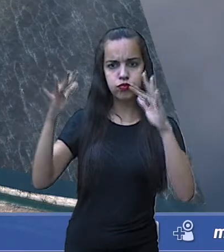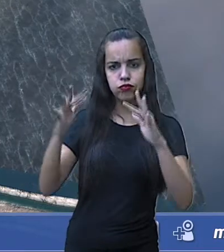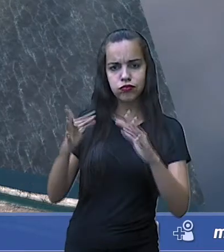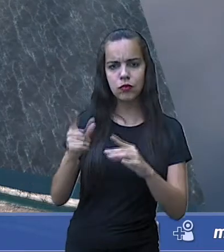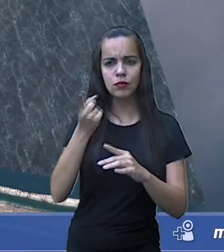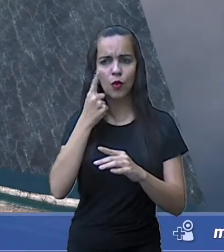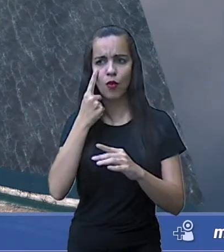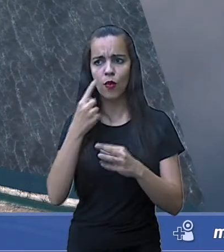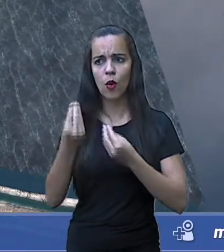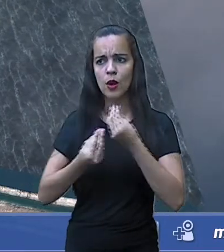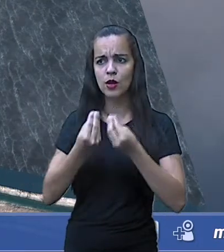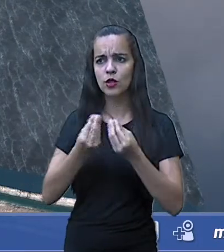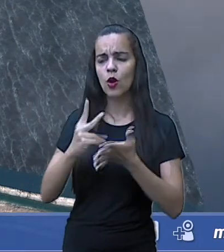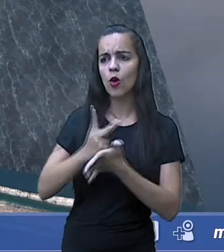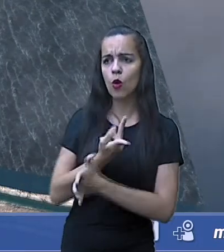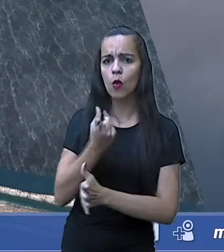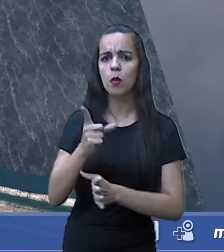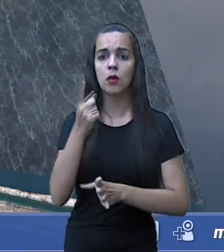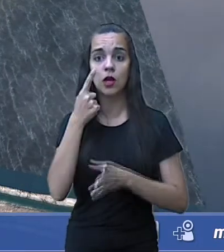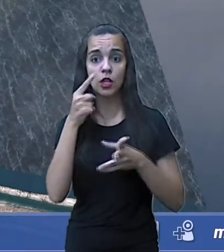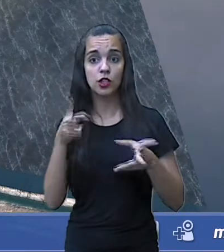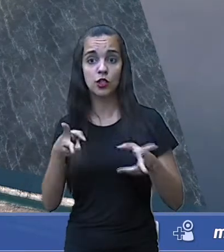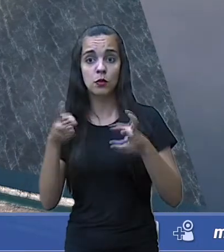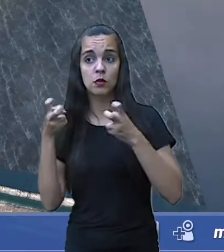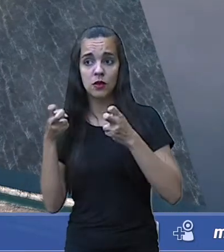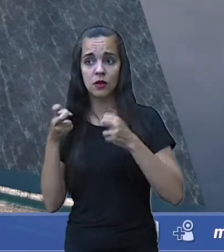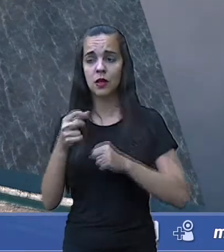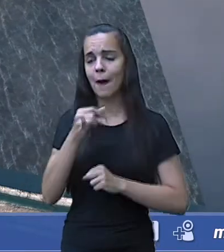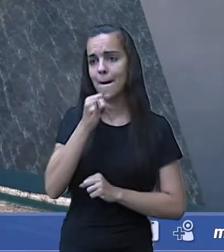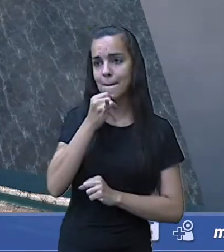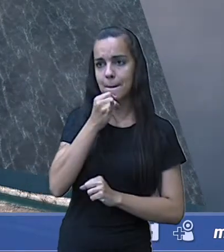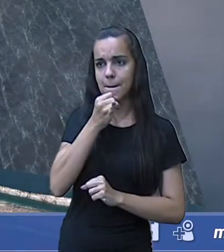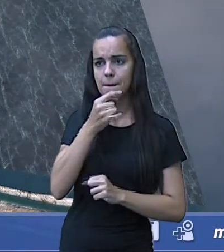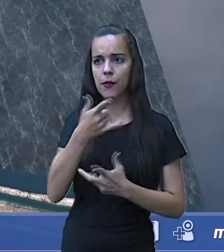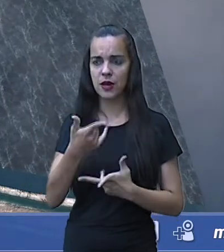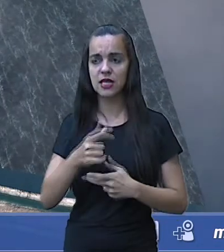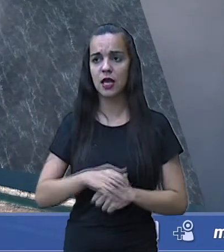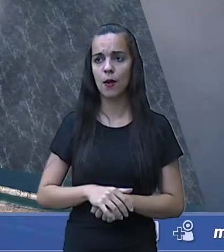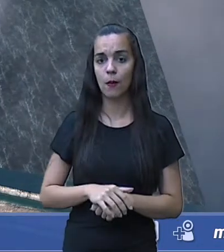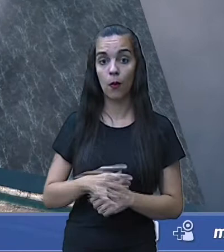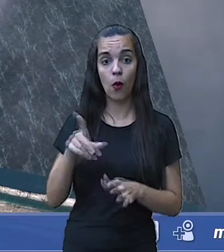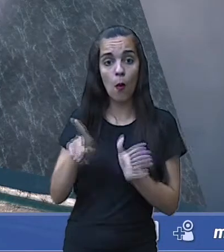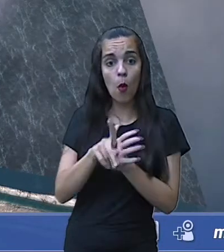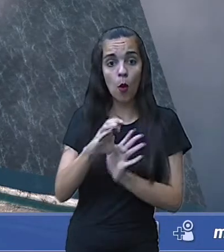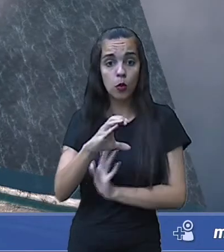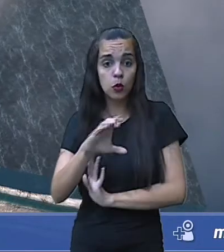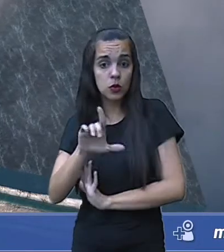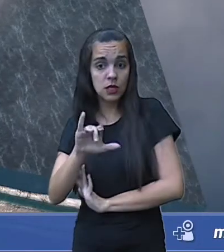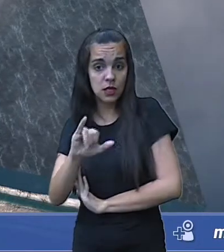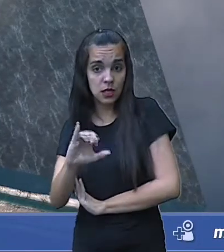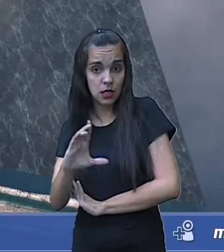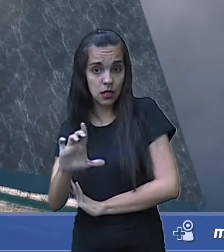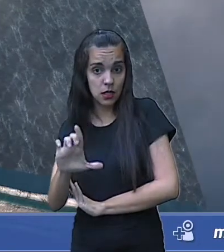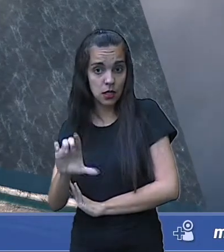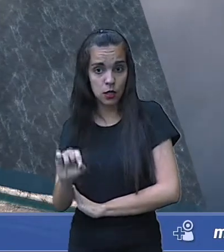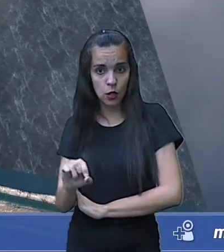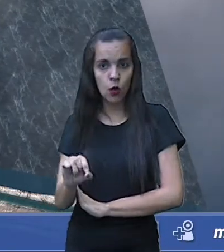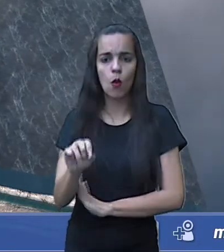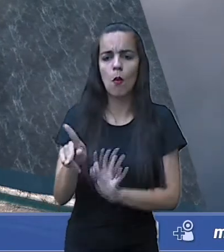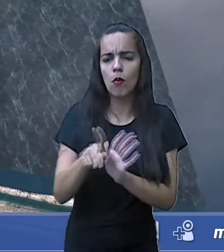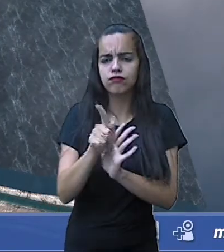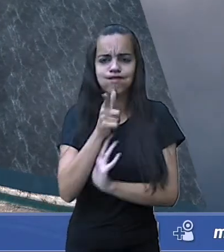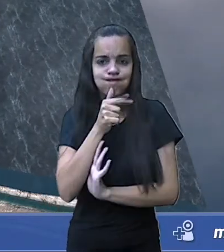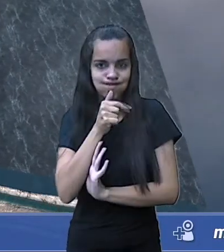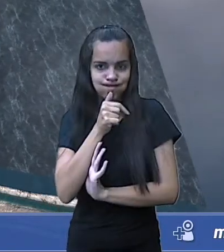sua influência no ciclo, porque nós vemos que, nós vamos para frente na próxima aula, nós